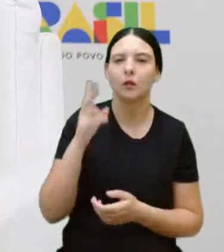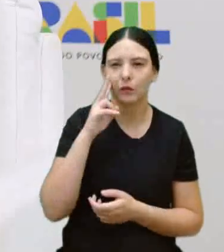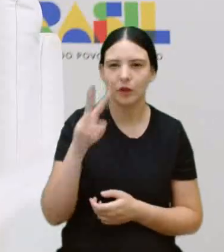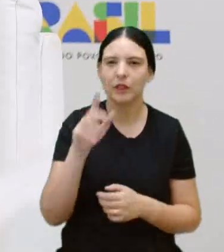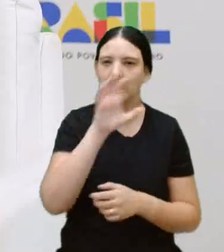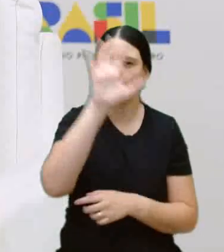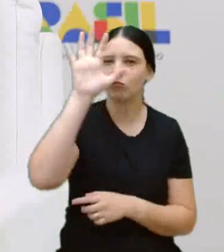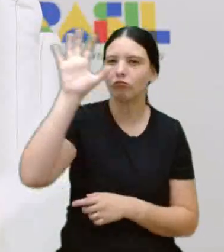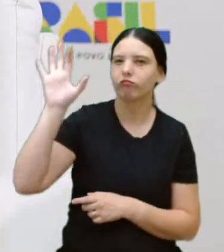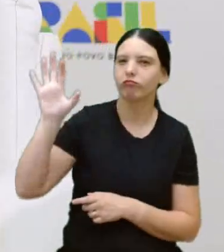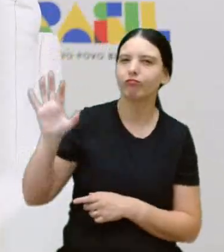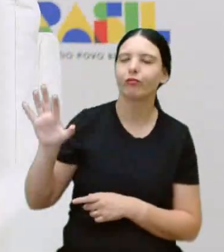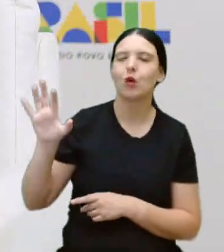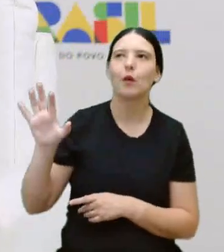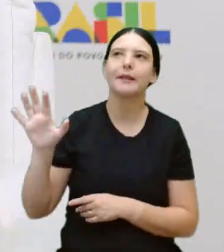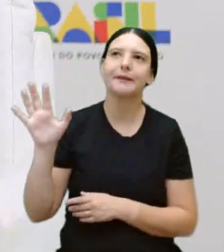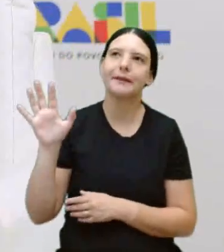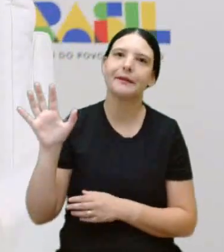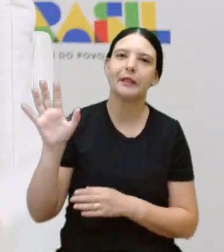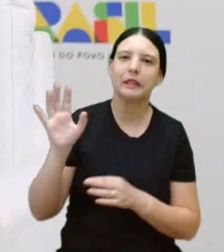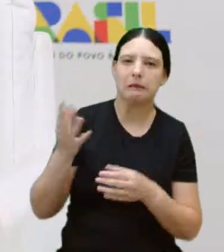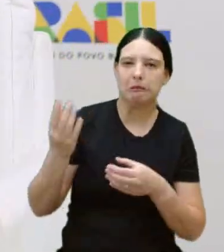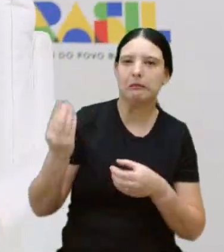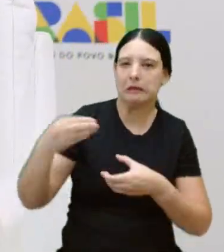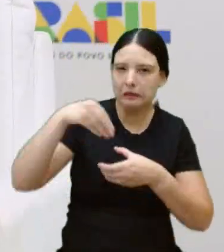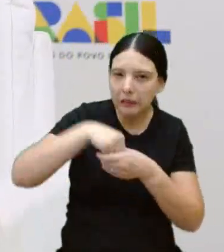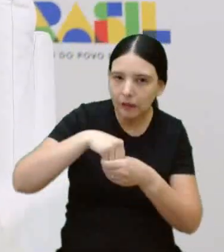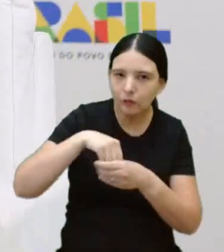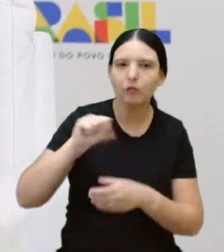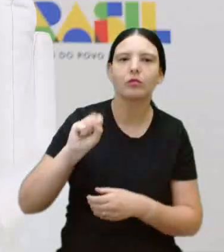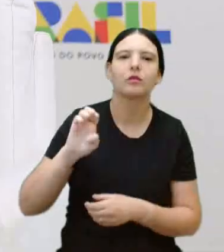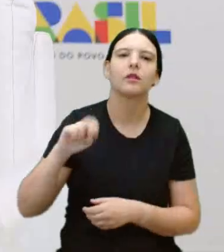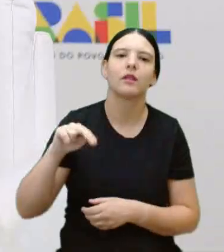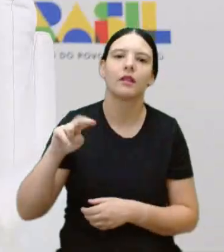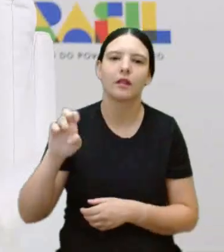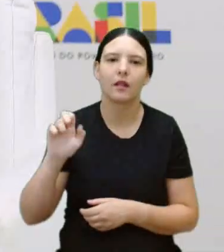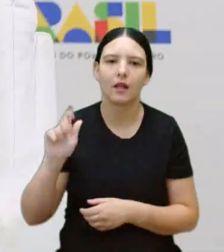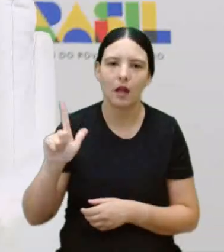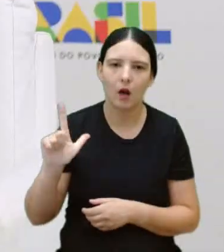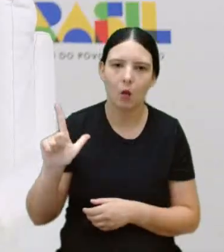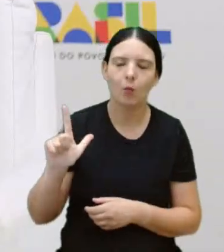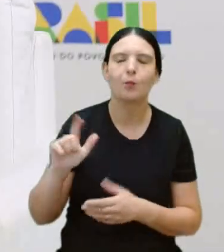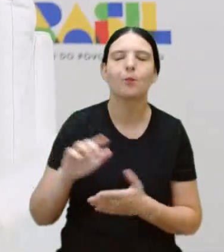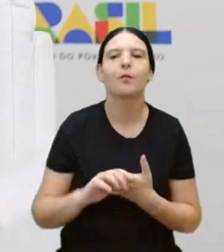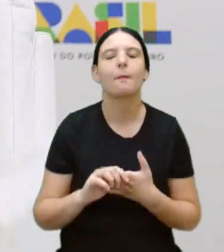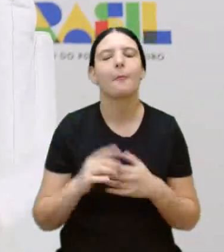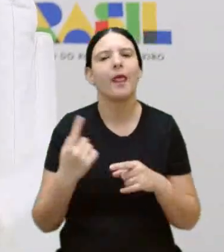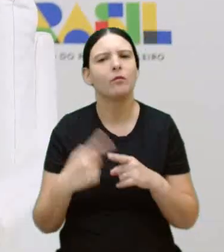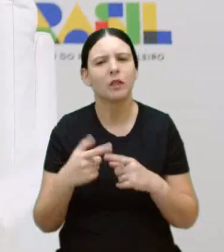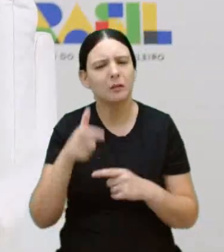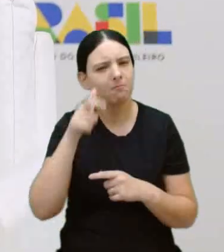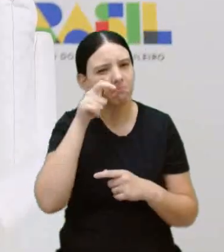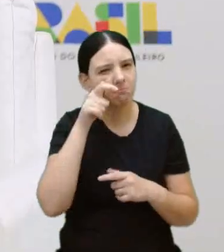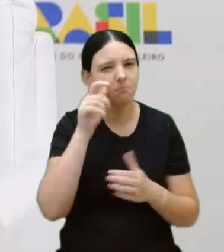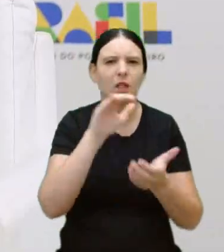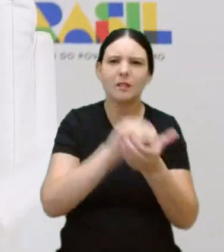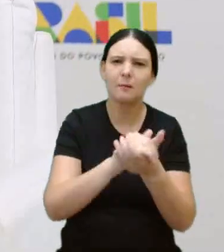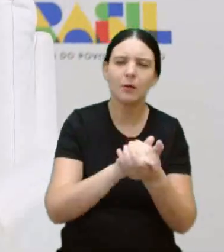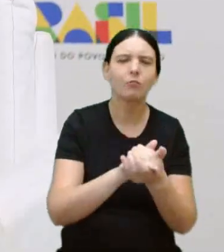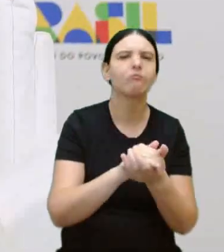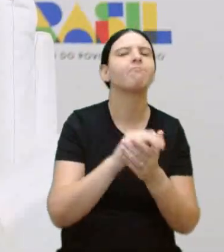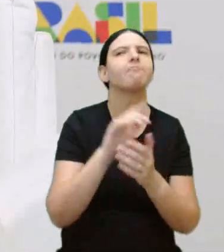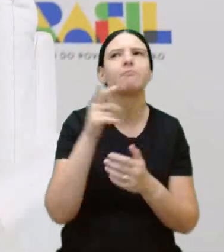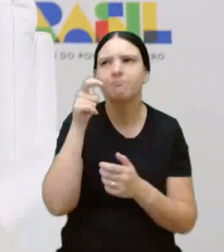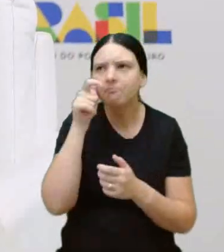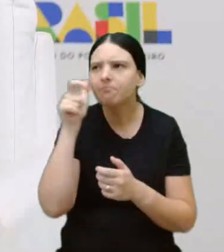mais dentro, né, do Senegal, por exemplo, na cidade grande, e pude assistir cerimônias, de mais de uma cerimônia de casamento. Eu